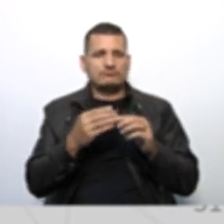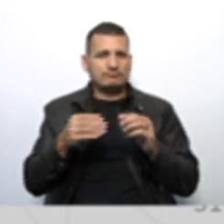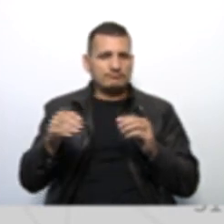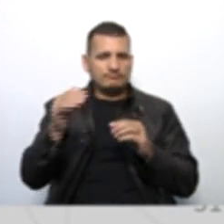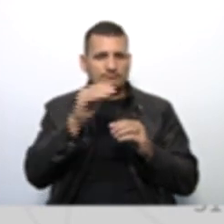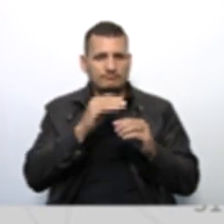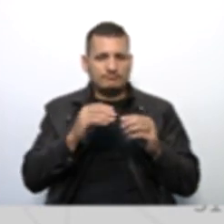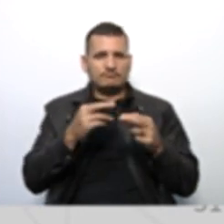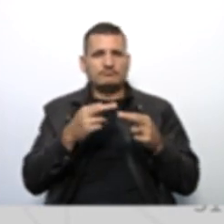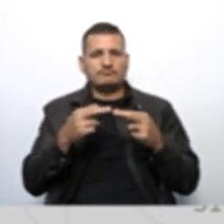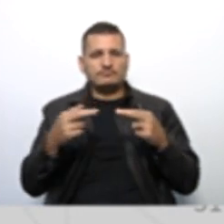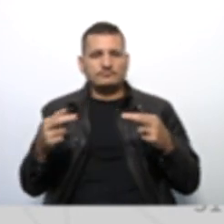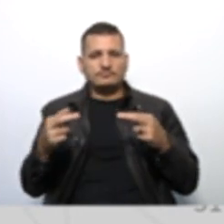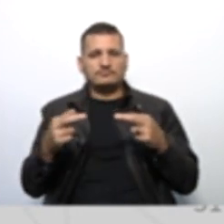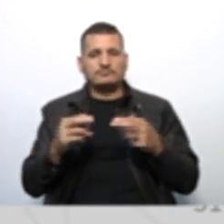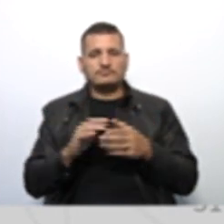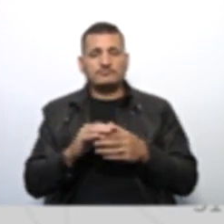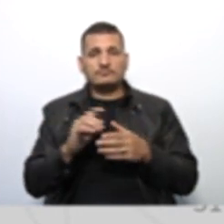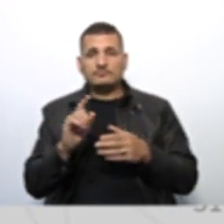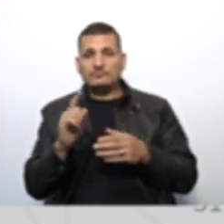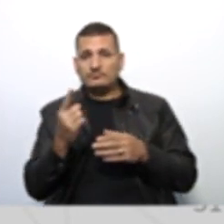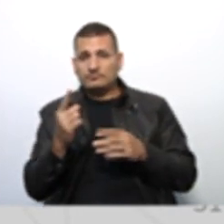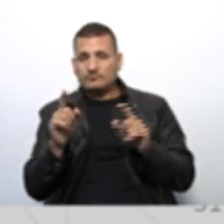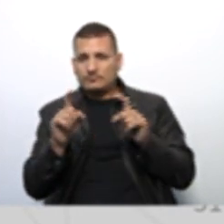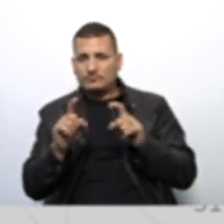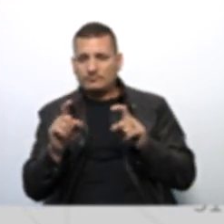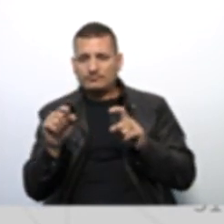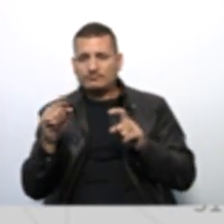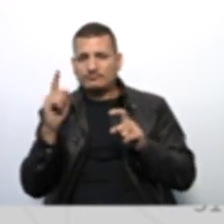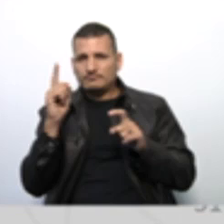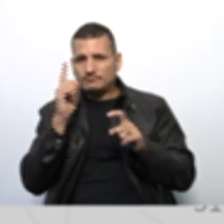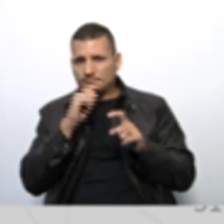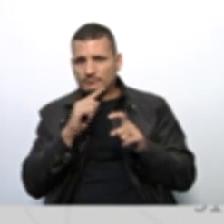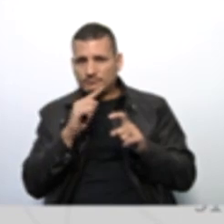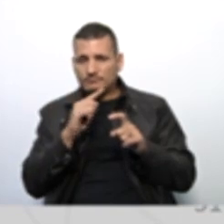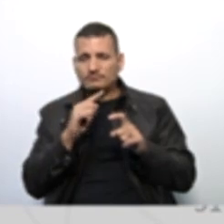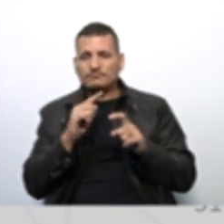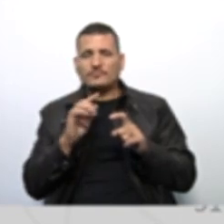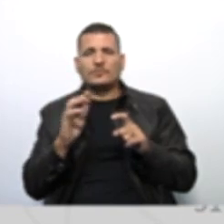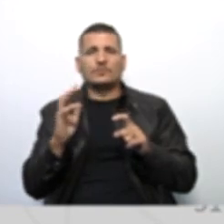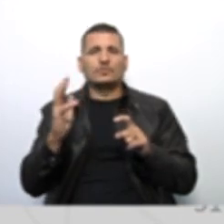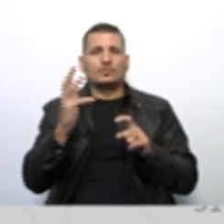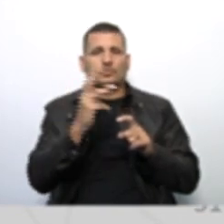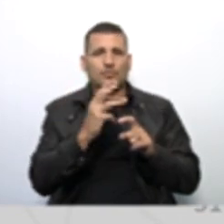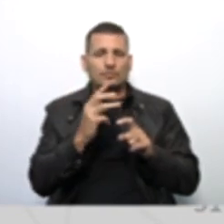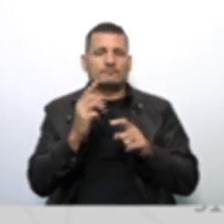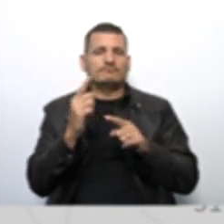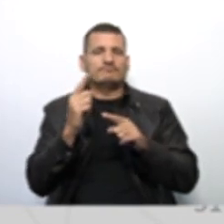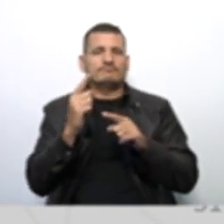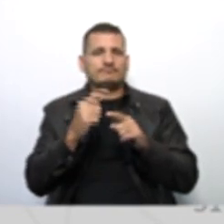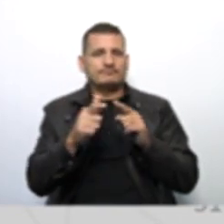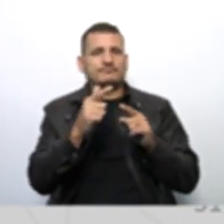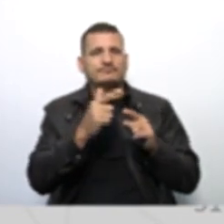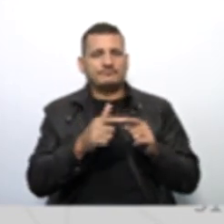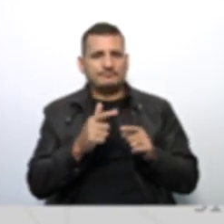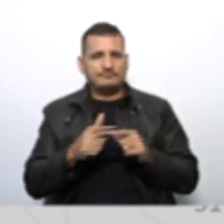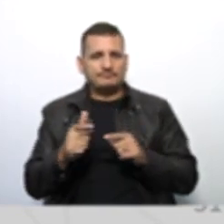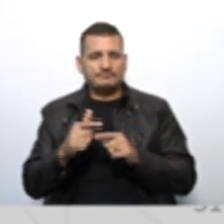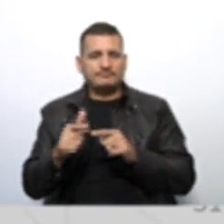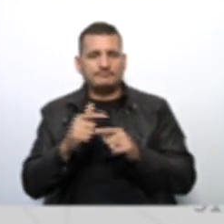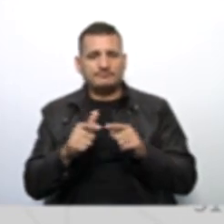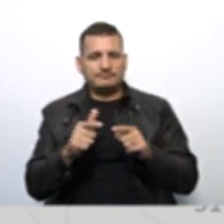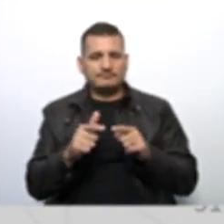Porém, se apenas uma das máquinas falhar, toda a rede, pessoal, é